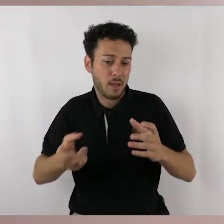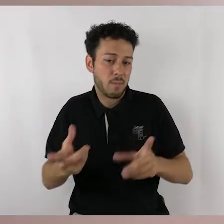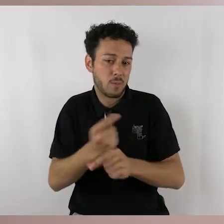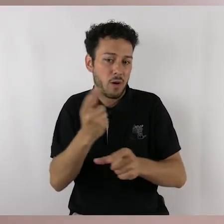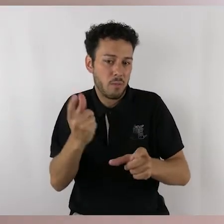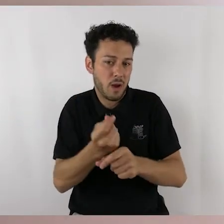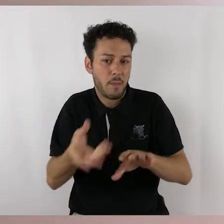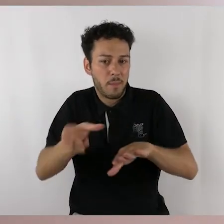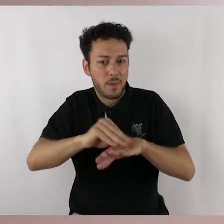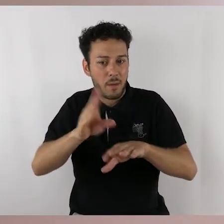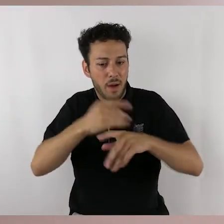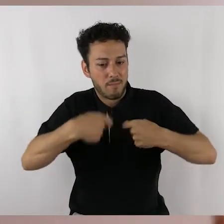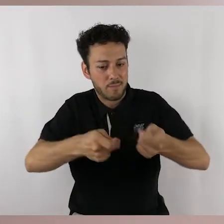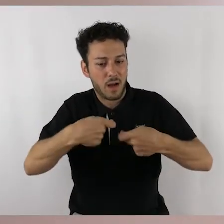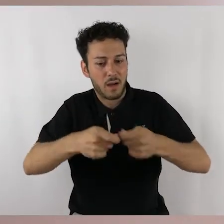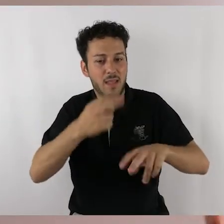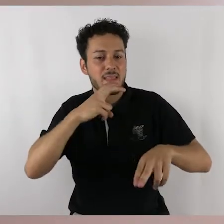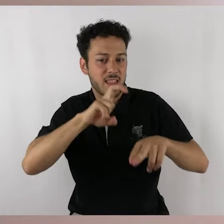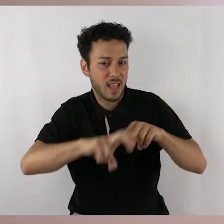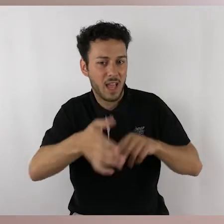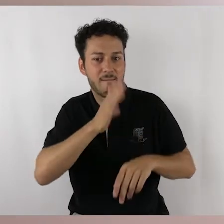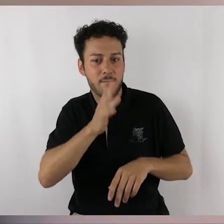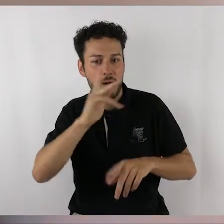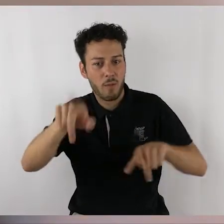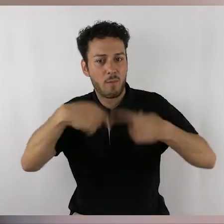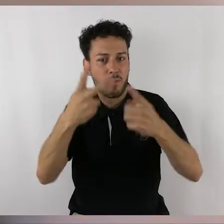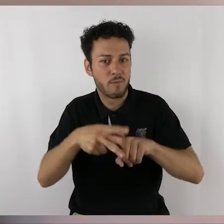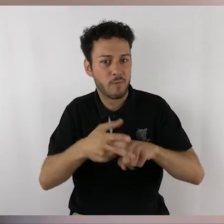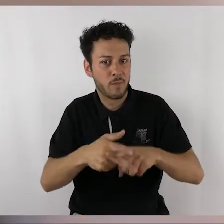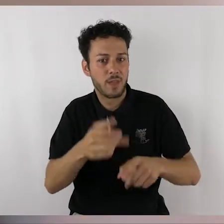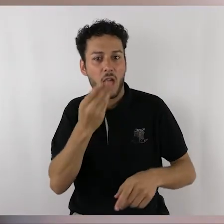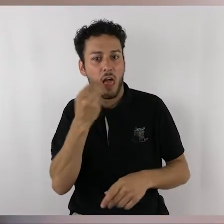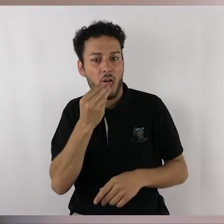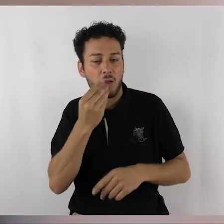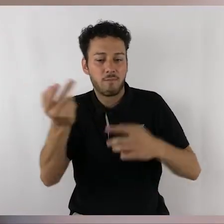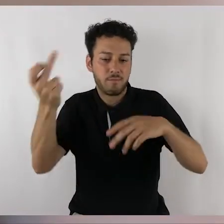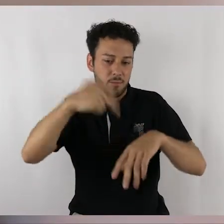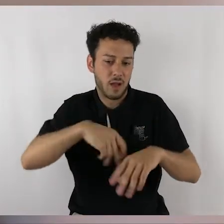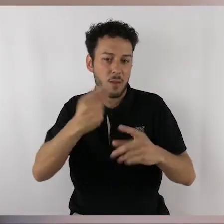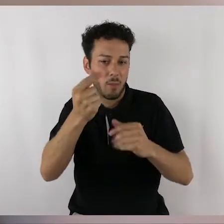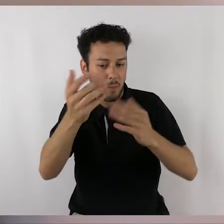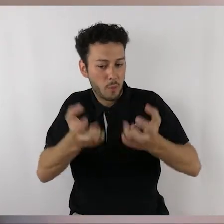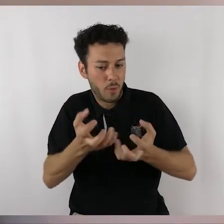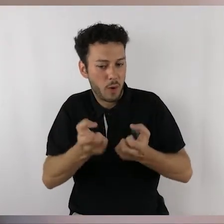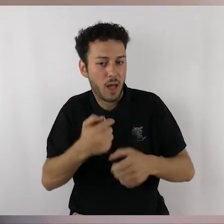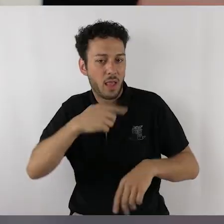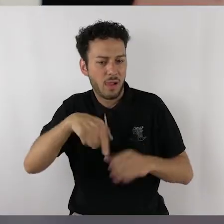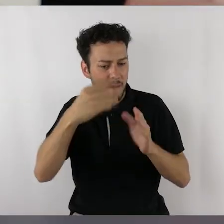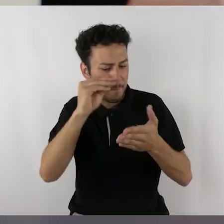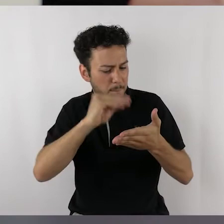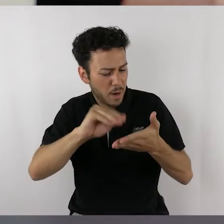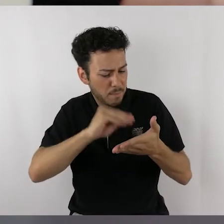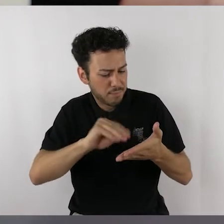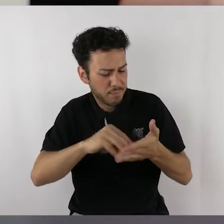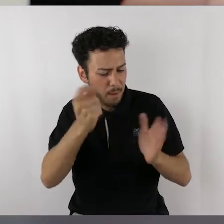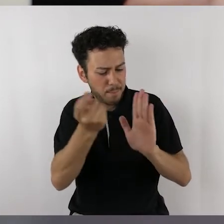exige mais proteção gastando eletricidade e água entre outros recursos para o rego um dos mais ecológicos comece por tê-la near fazendo uma